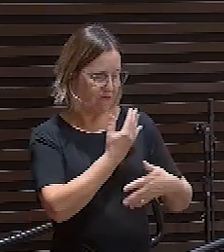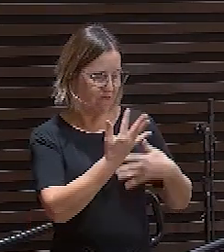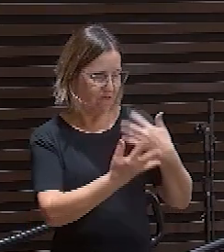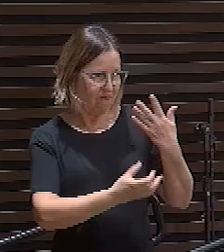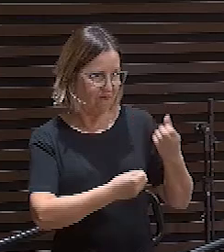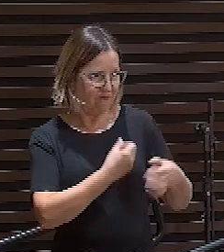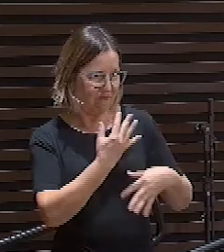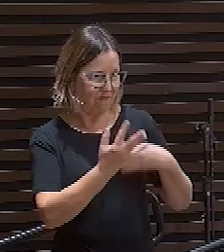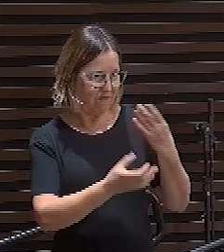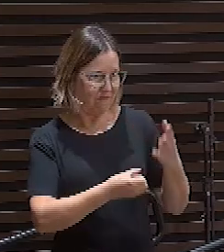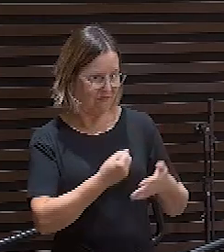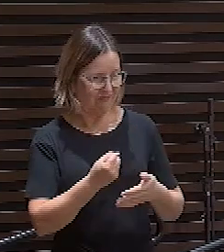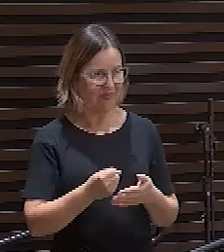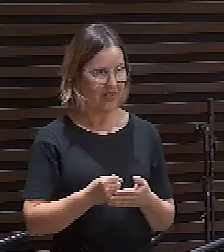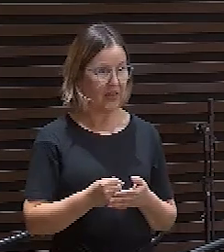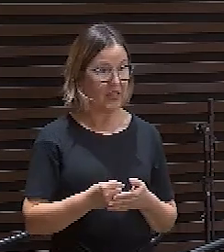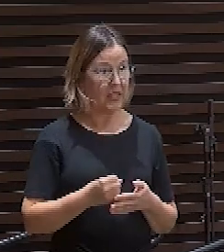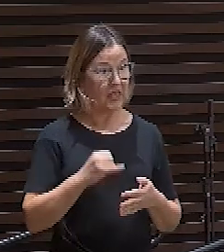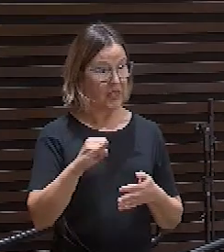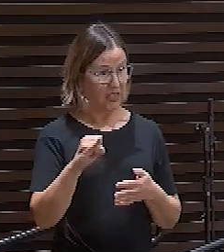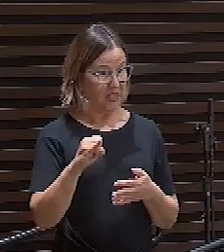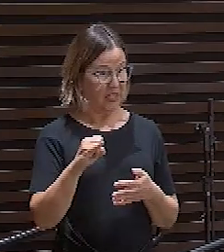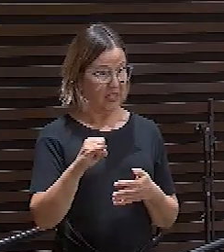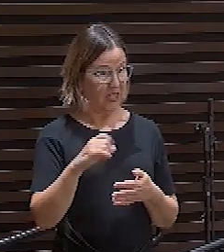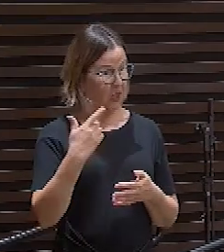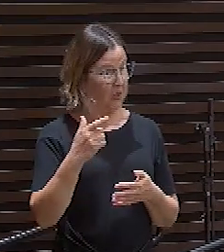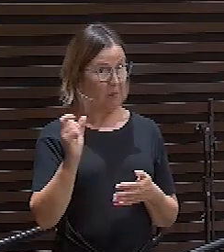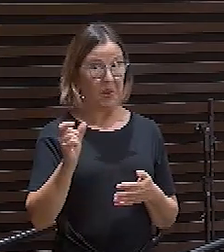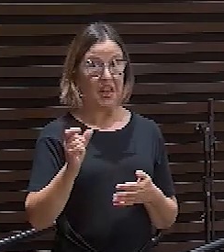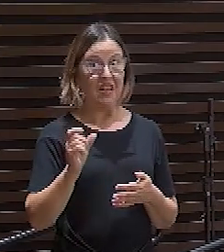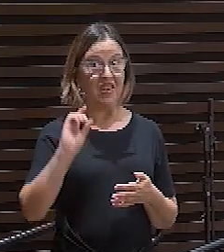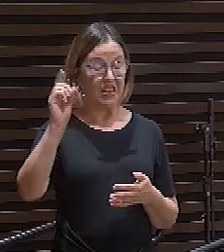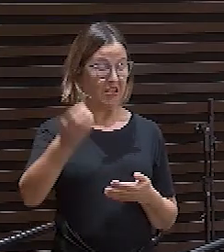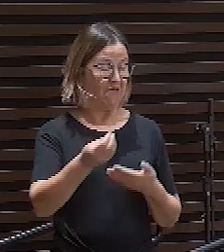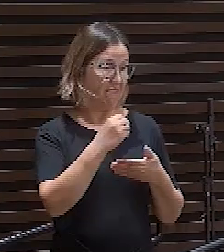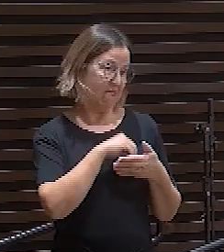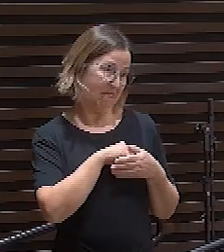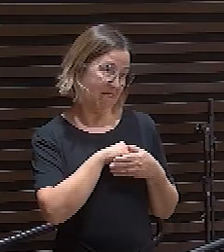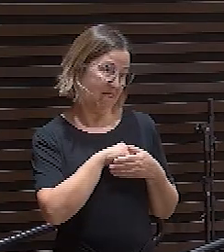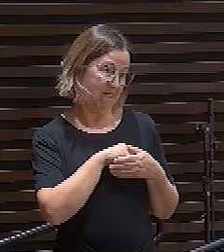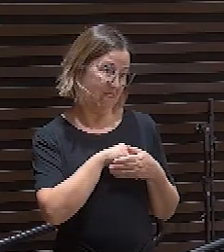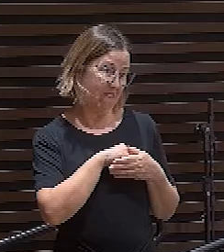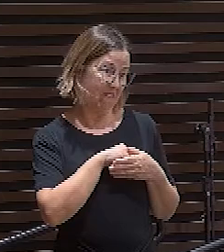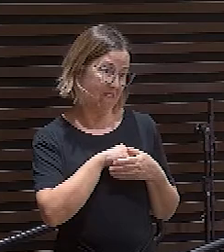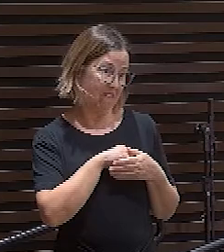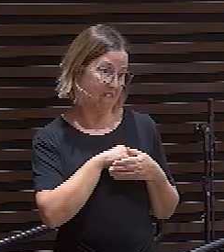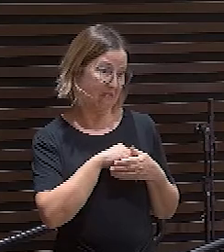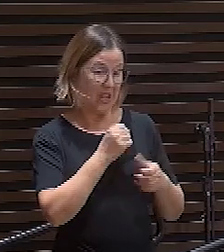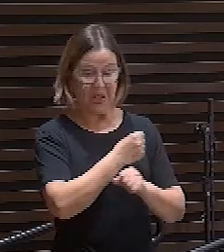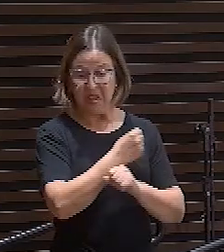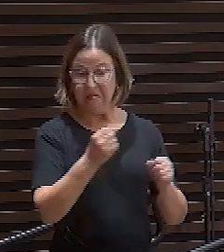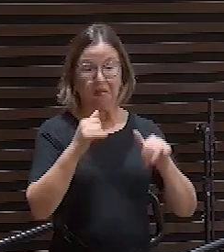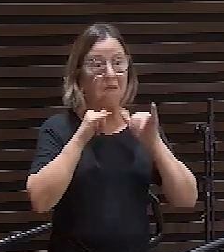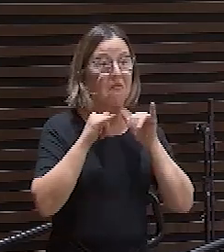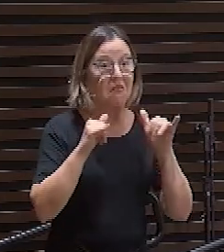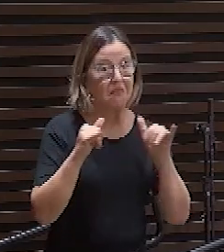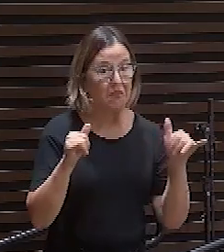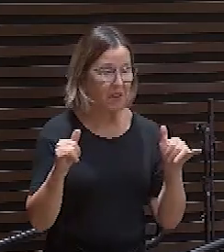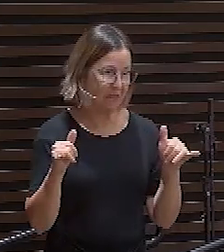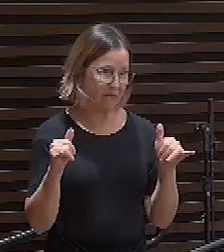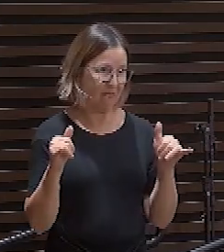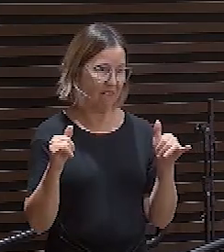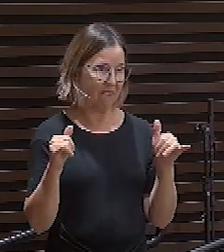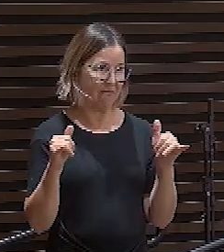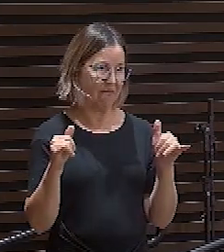eu não tenho autoridade para transmitir. Eu não posso dar o que eu